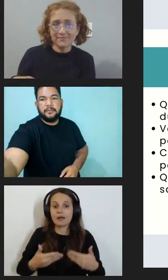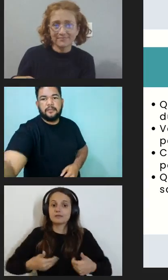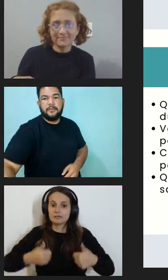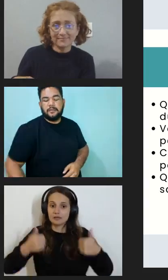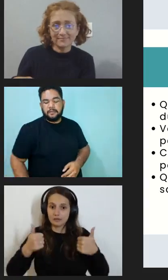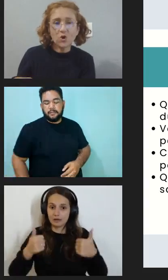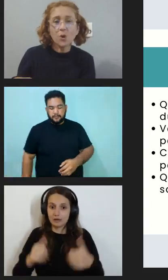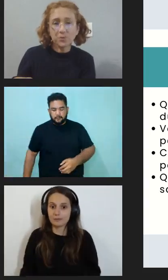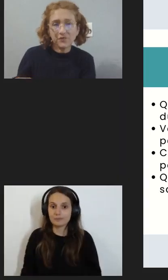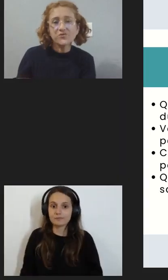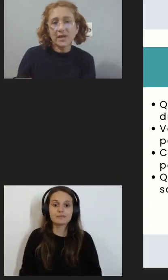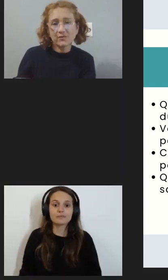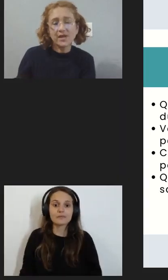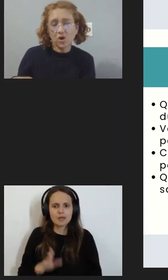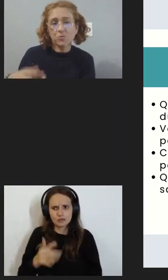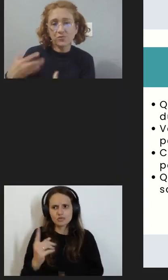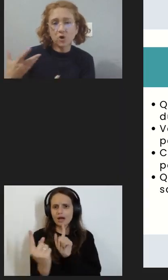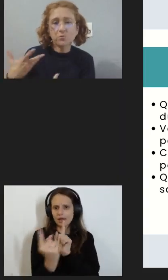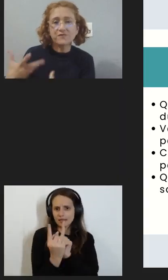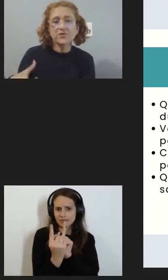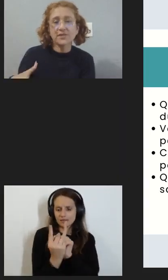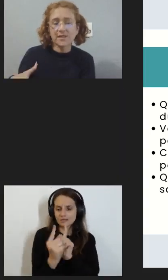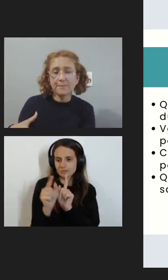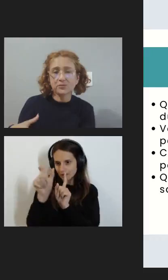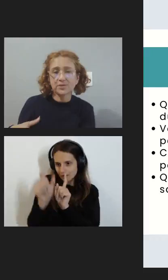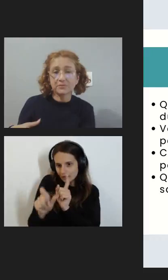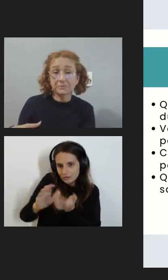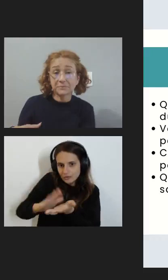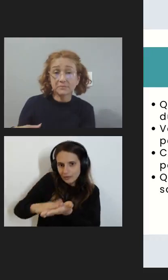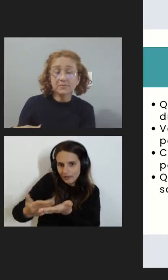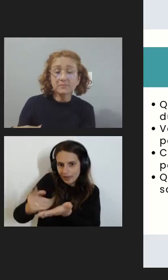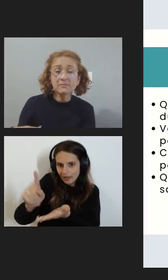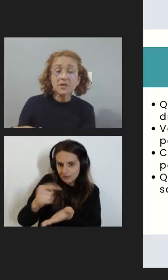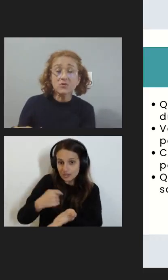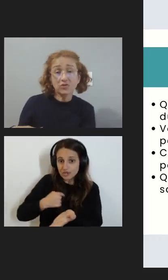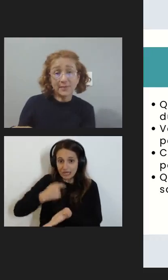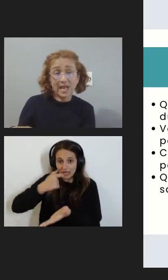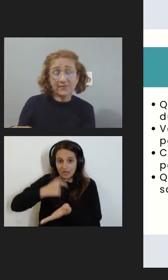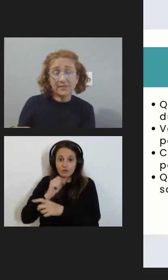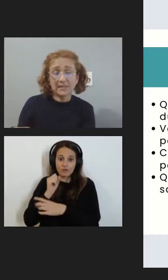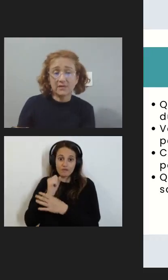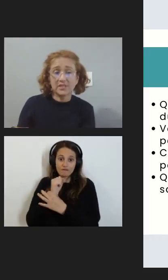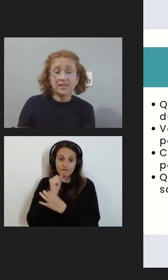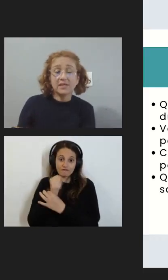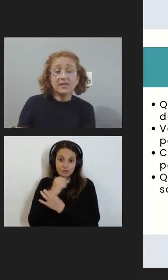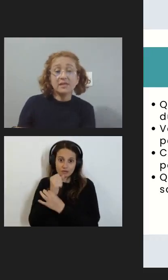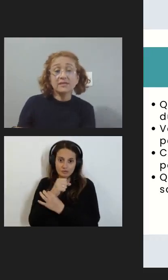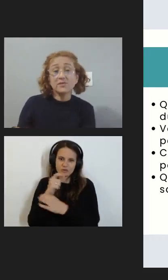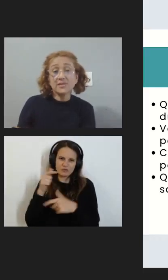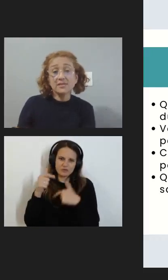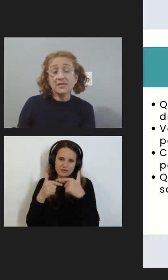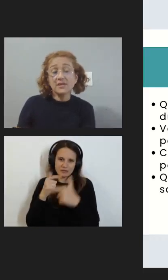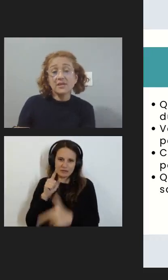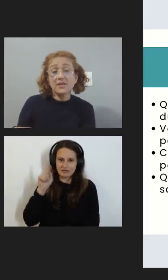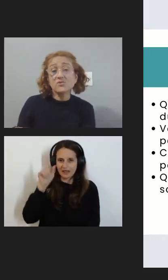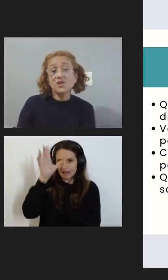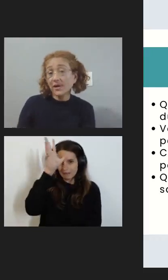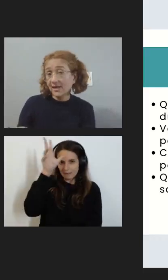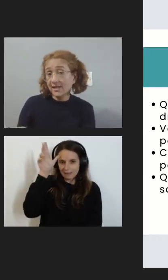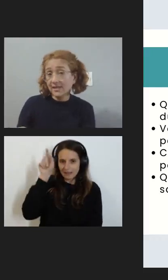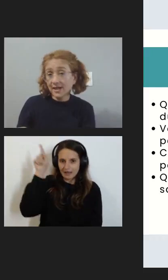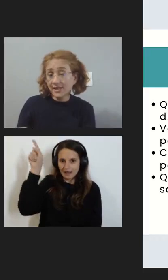intérprete como profissional, como fisioterapeuta. Já trabalhava em Manaus, né? Então, assim, isso